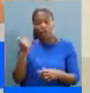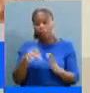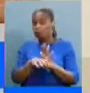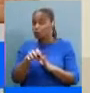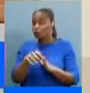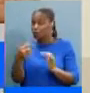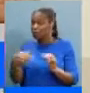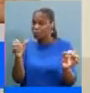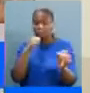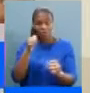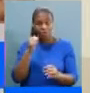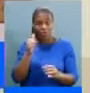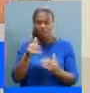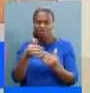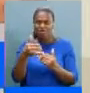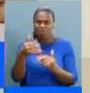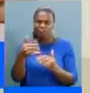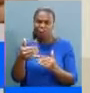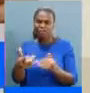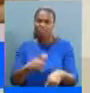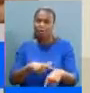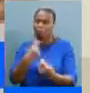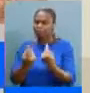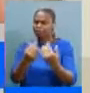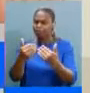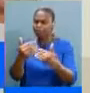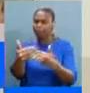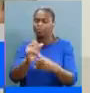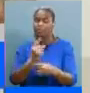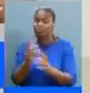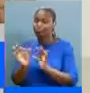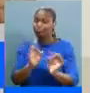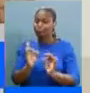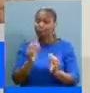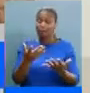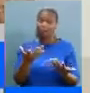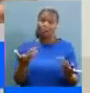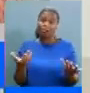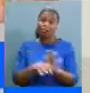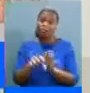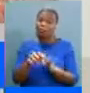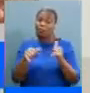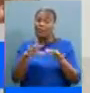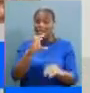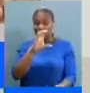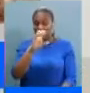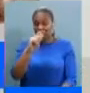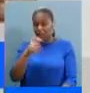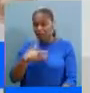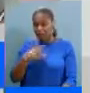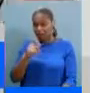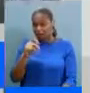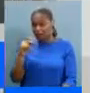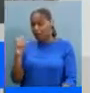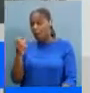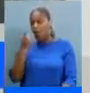ainda não estão reunidas e vai levar algum tempo para estarem reunidas essas condições, mas a CDAO conhece esse posicionamento de